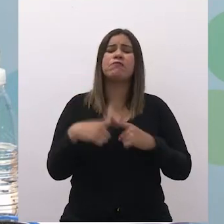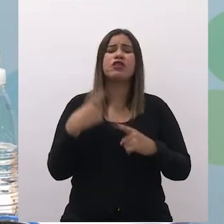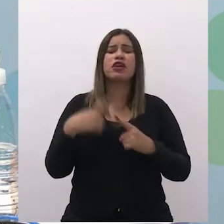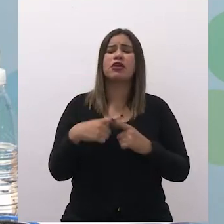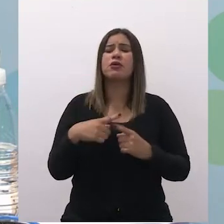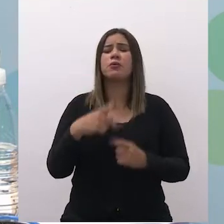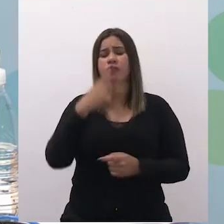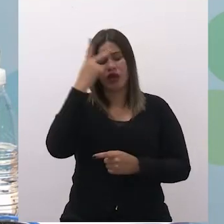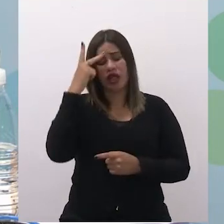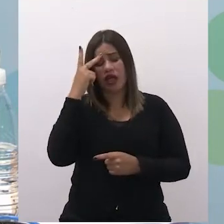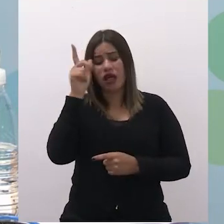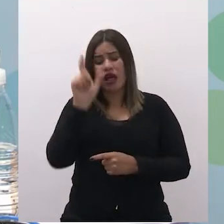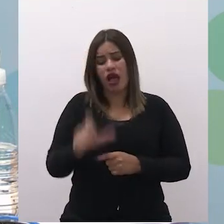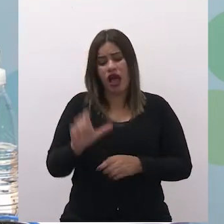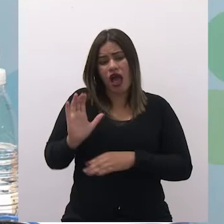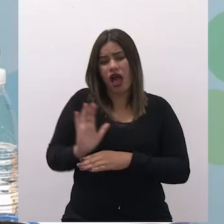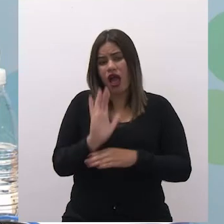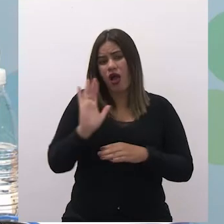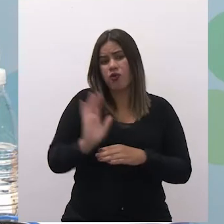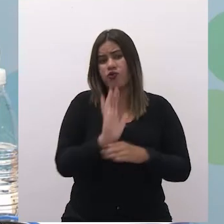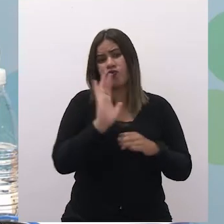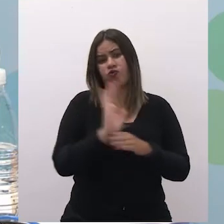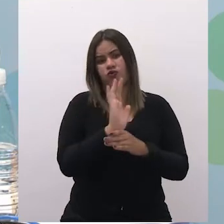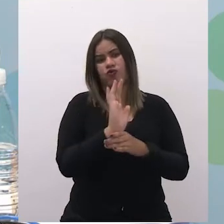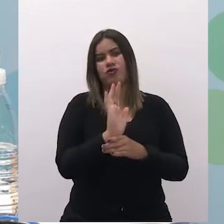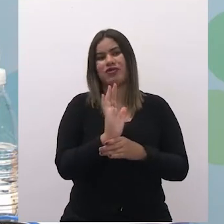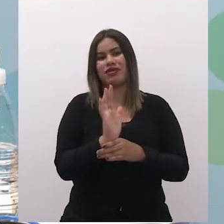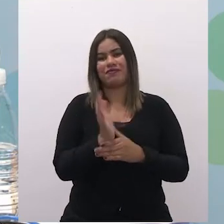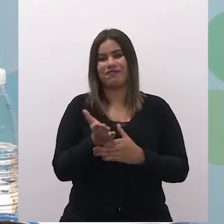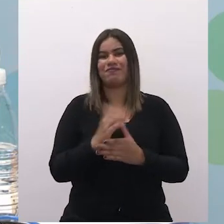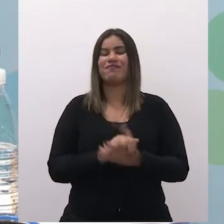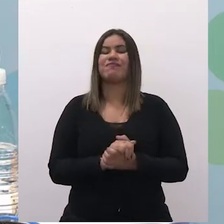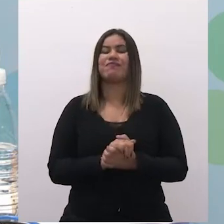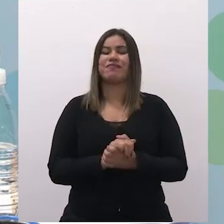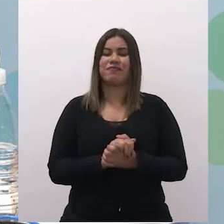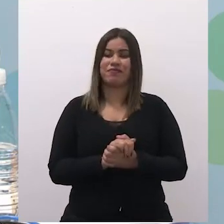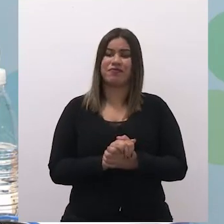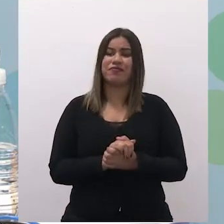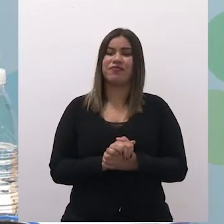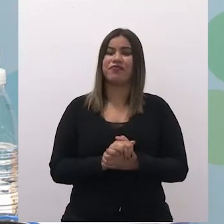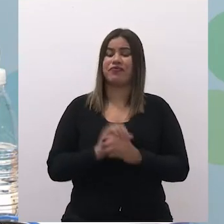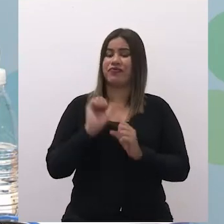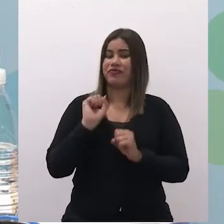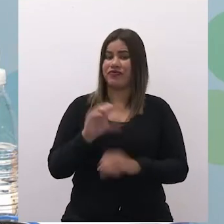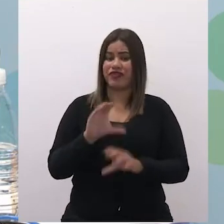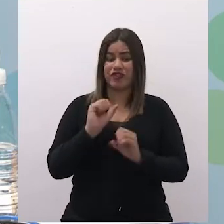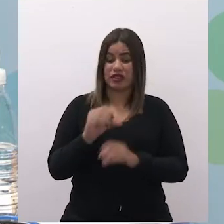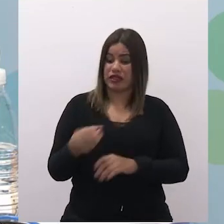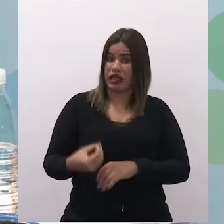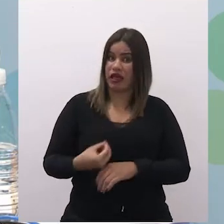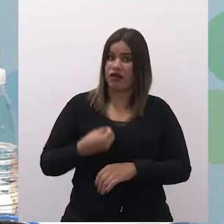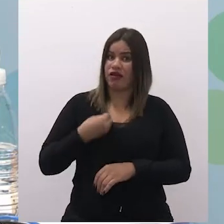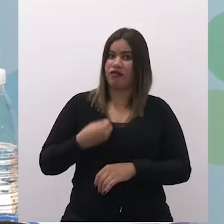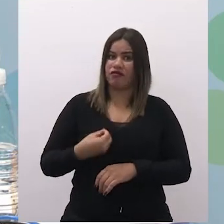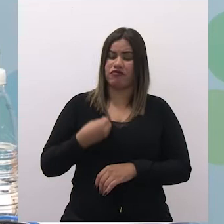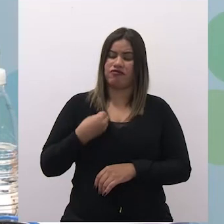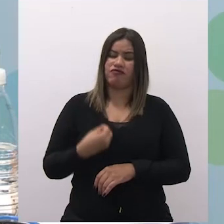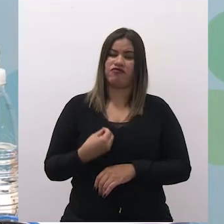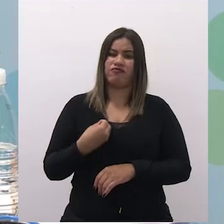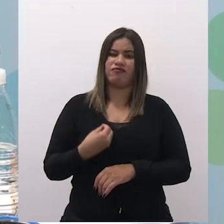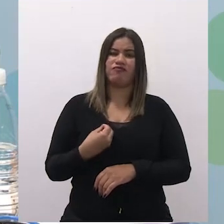tem que contribuir para a autoformação da pessoa, ensinar a pessoa a viver, é quando a